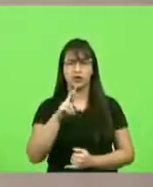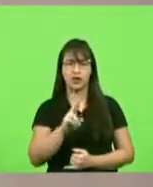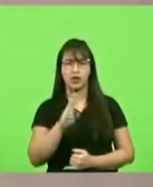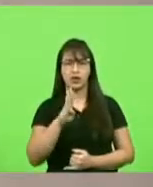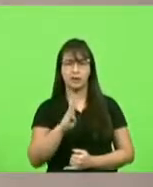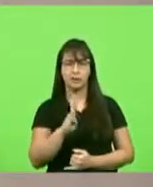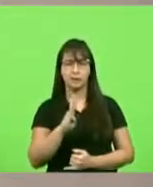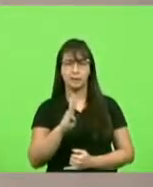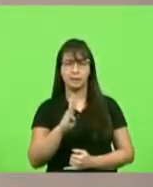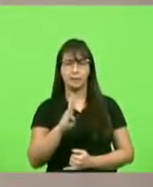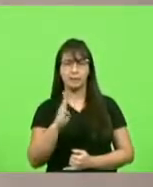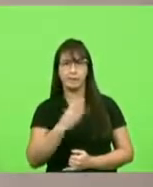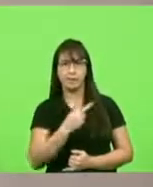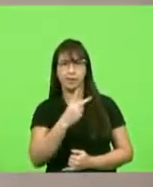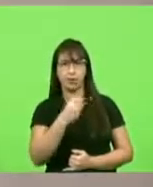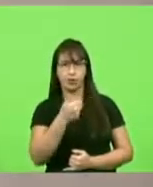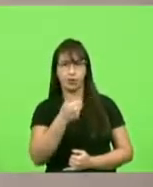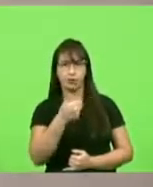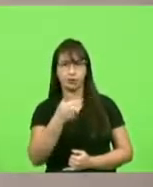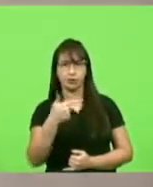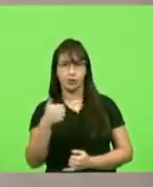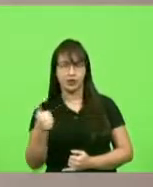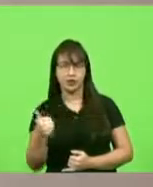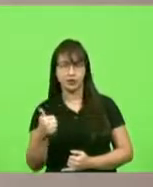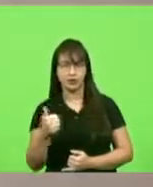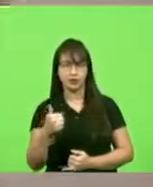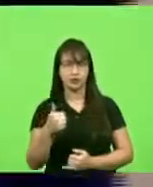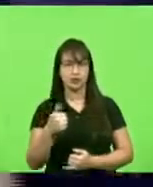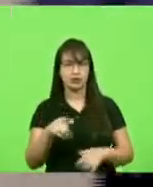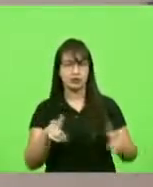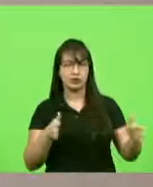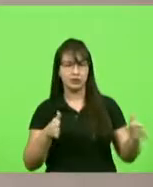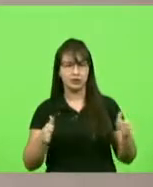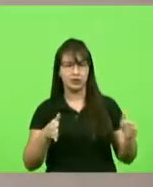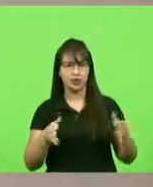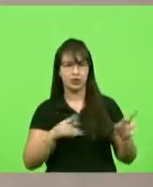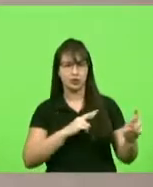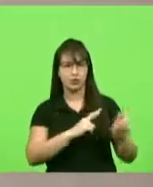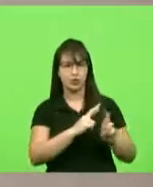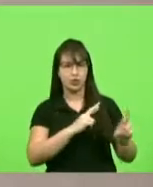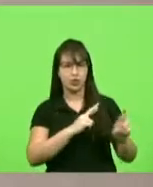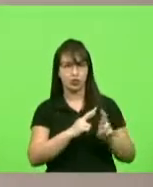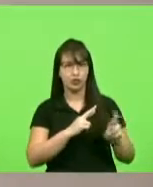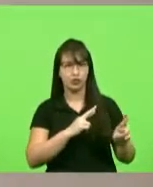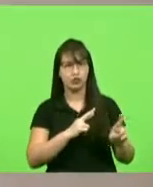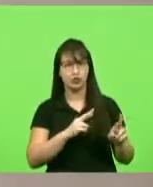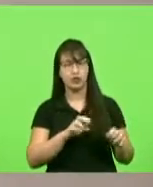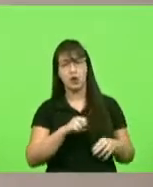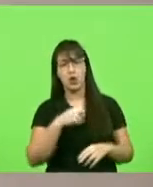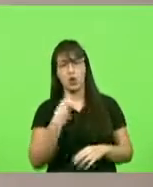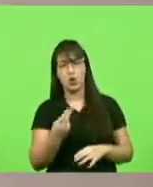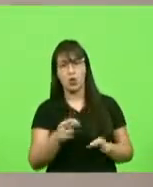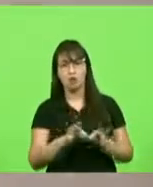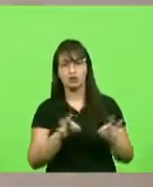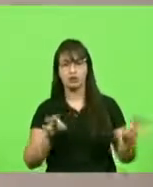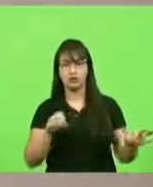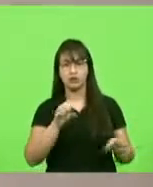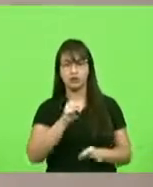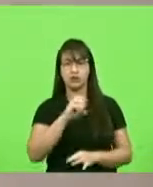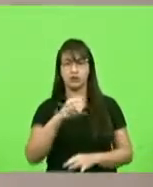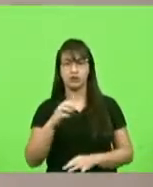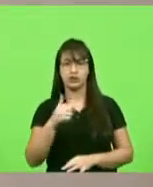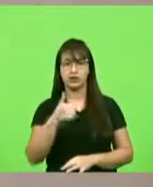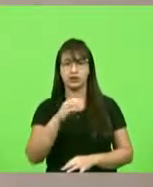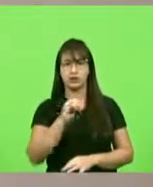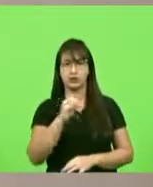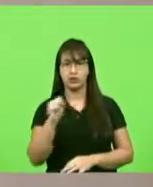CR49/2014 da via expressa no trecho após o viaduto Honorato Tomelim ou prolongamento da SC-108. Em